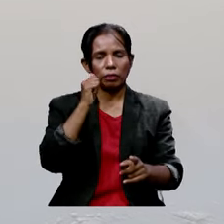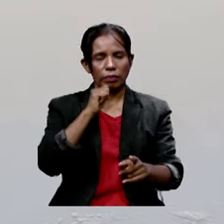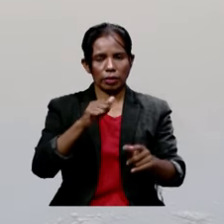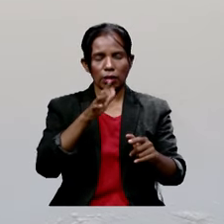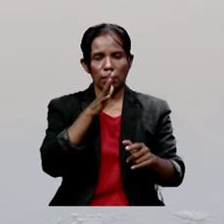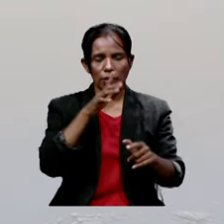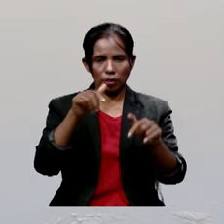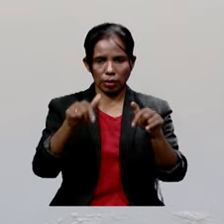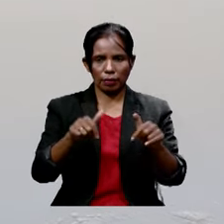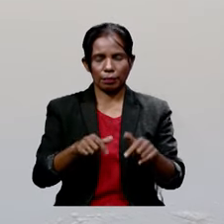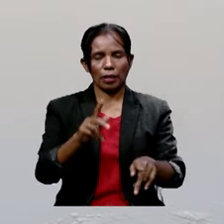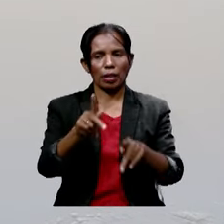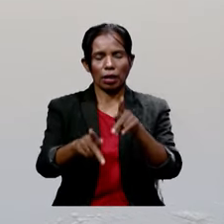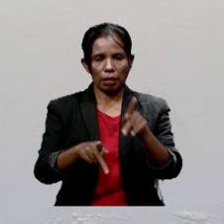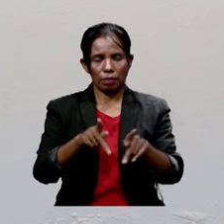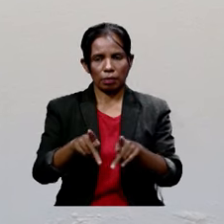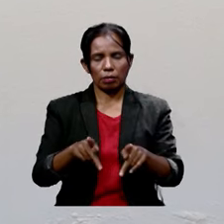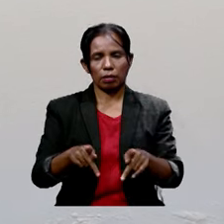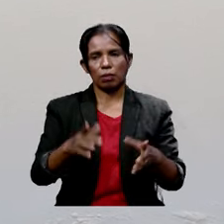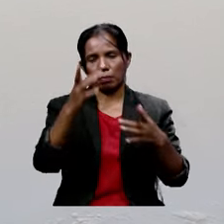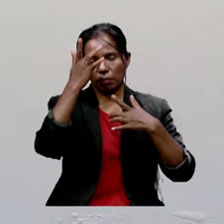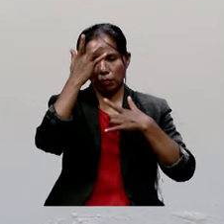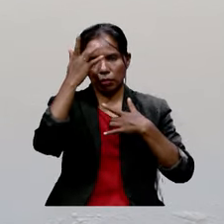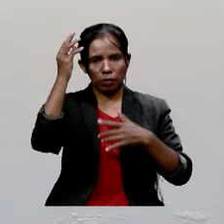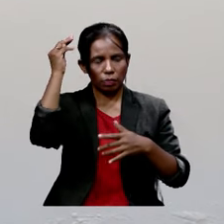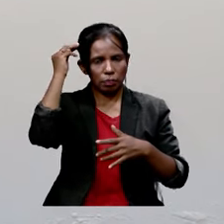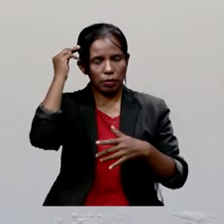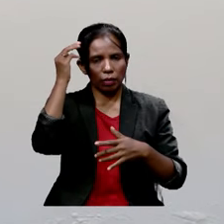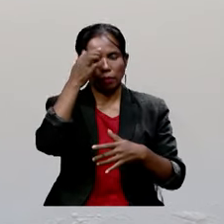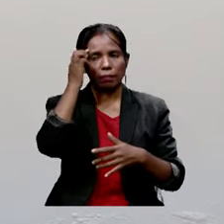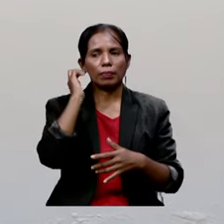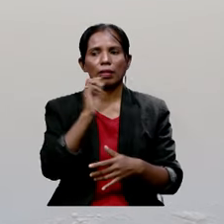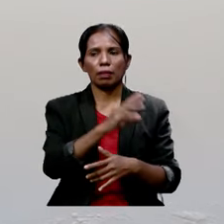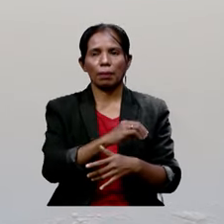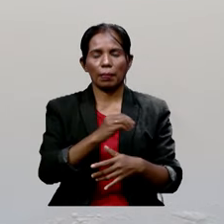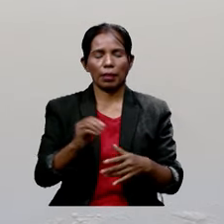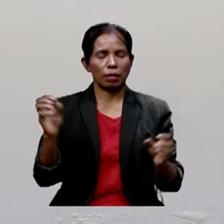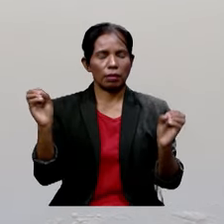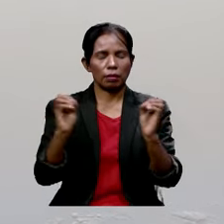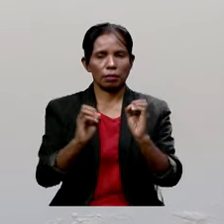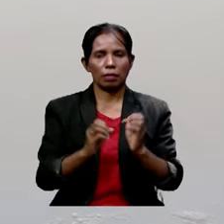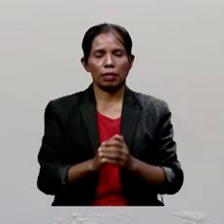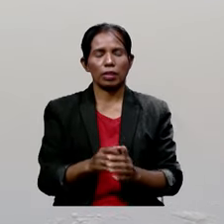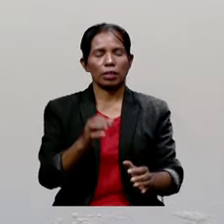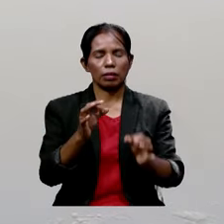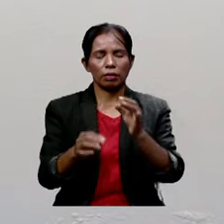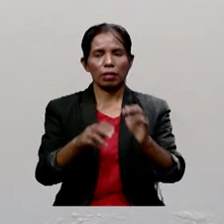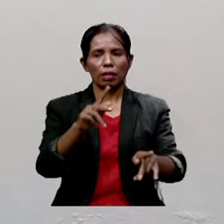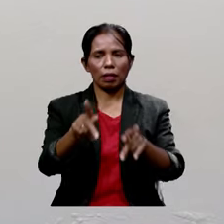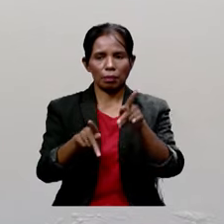nia emanebe kondisao laoso na normal, maski nia